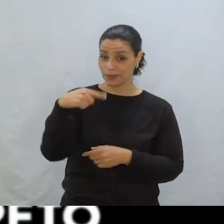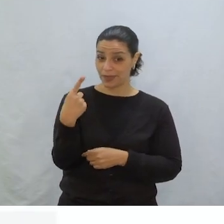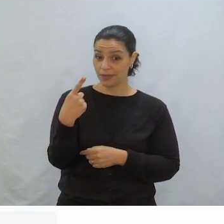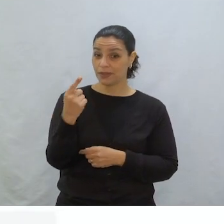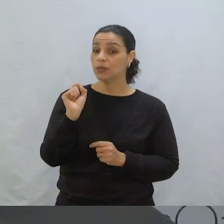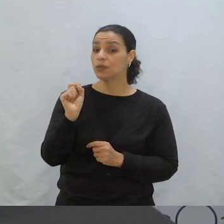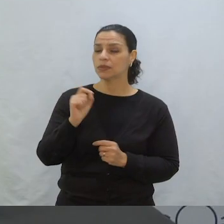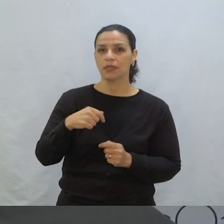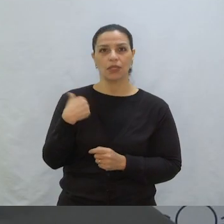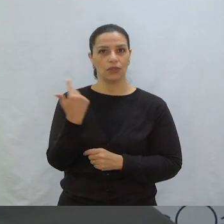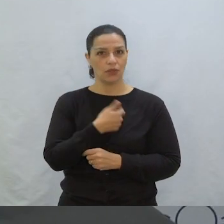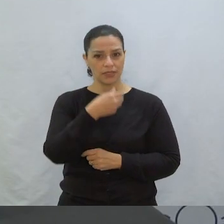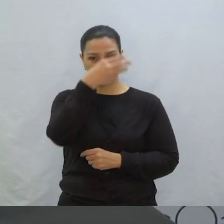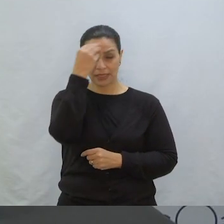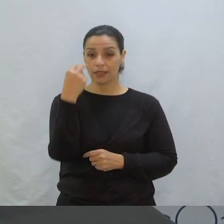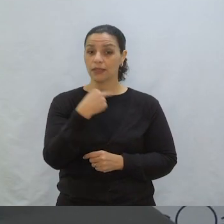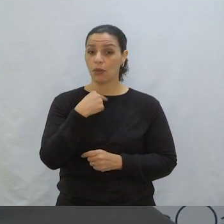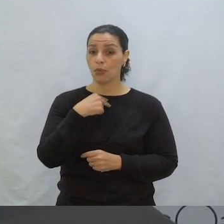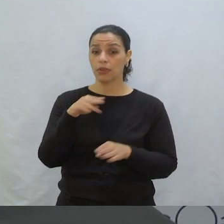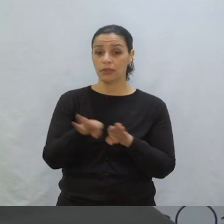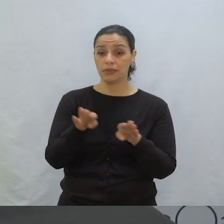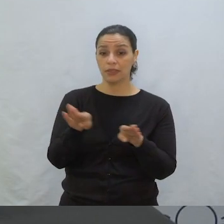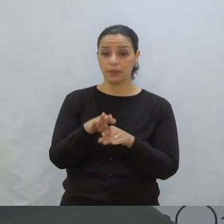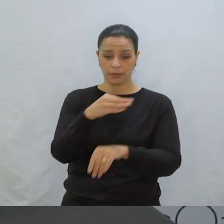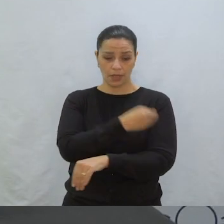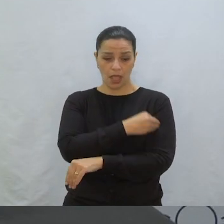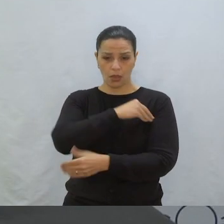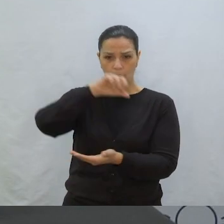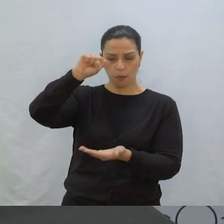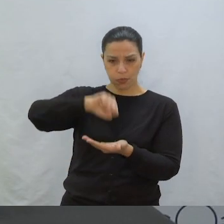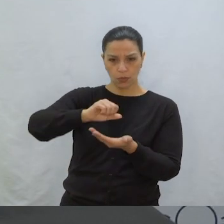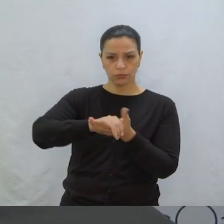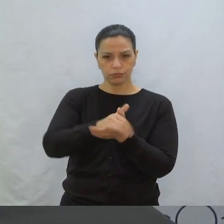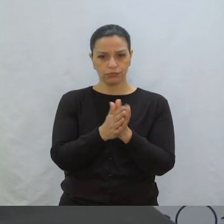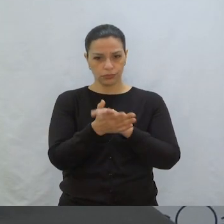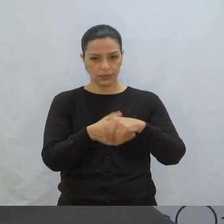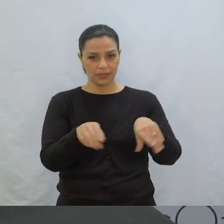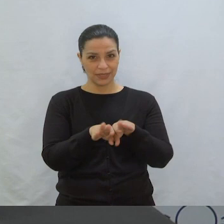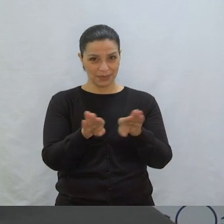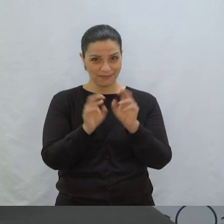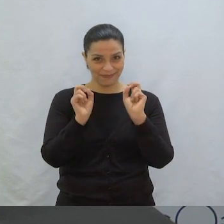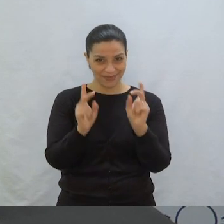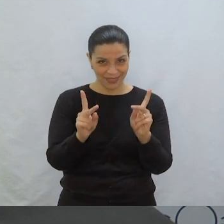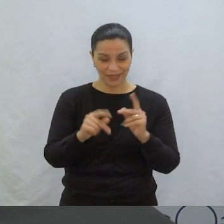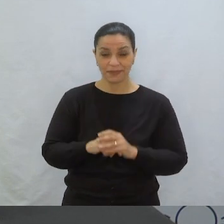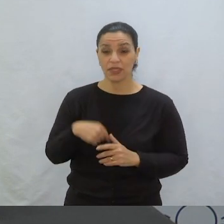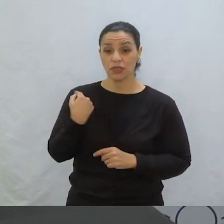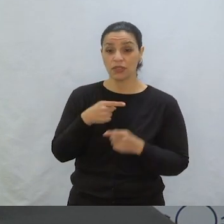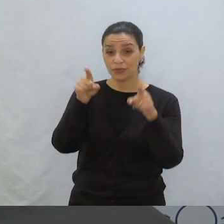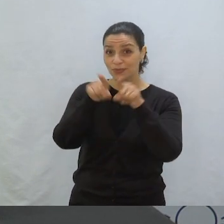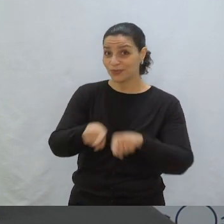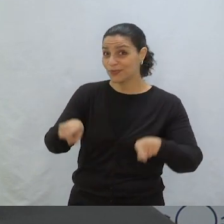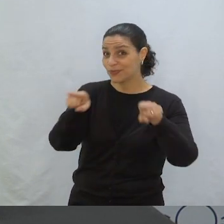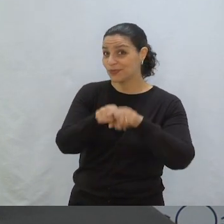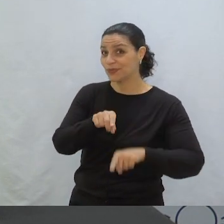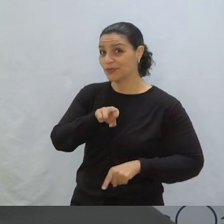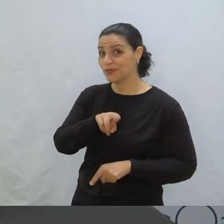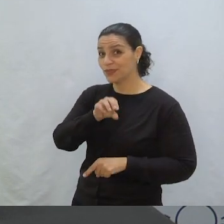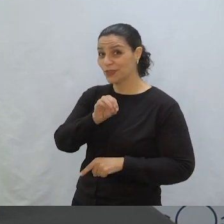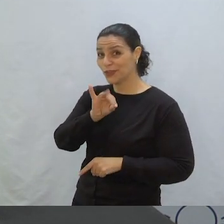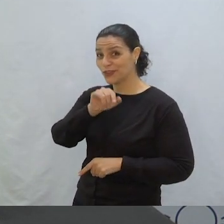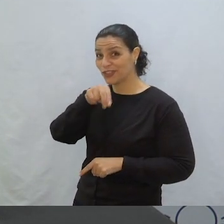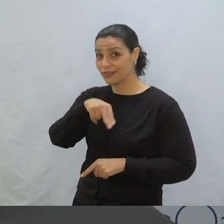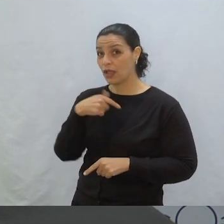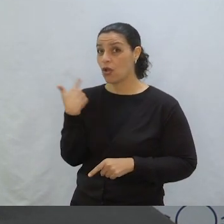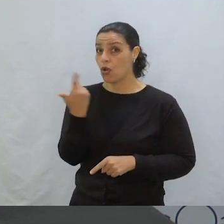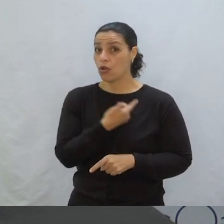E após a lavagem, não esqueça de passar o álcool em gel, ok? Então vamos para a nossa rotina. Vamos ver o que a